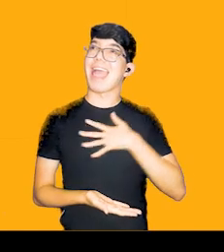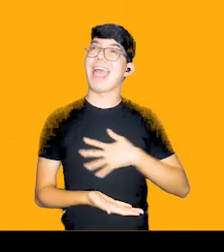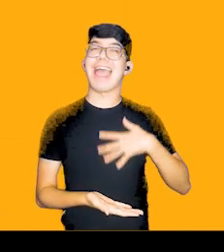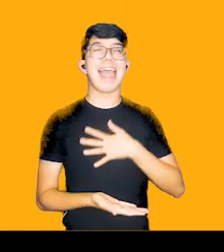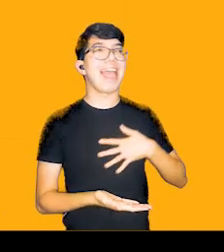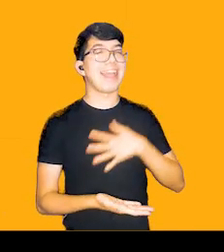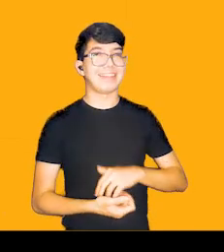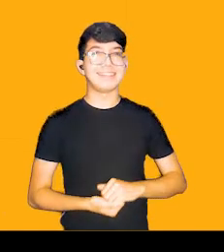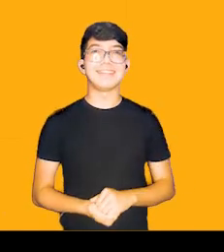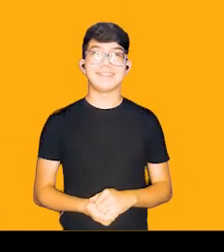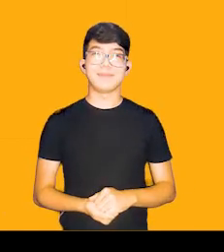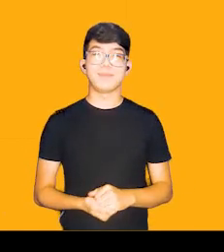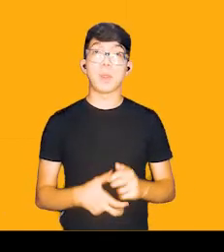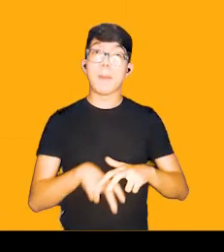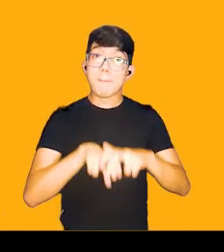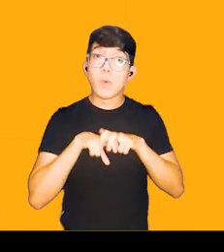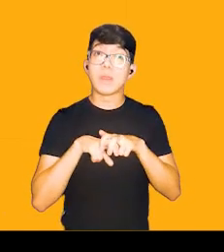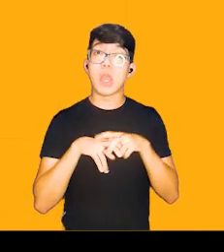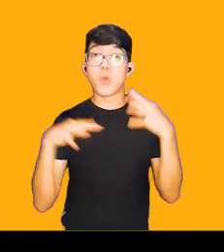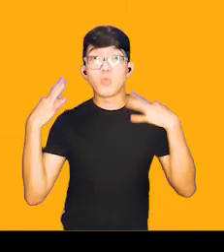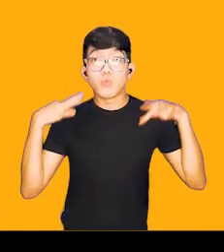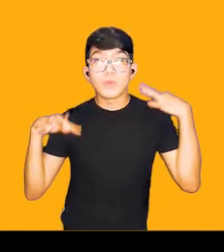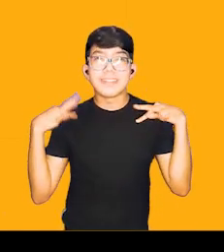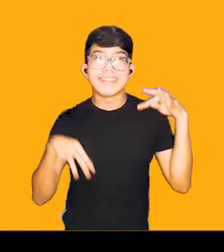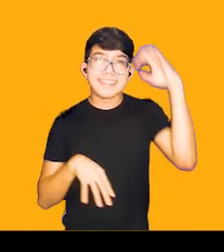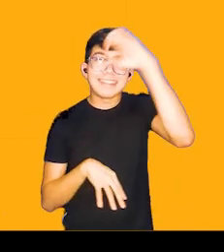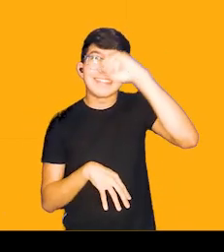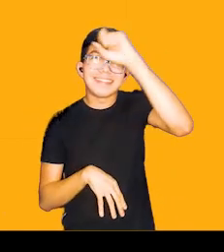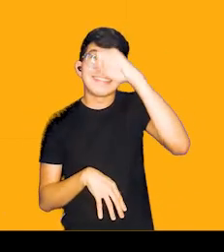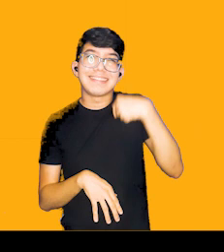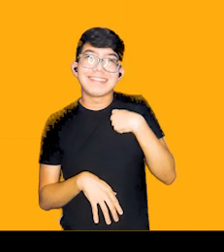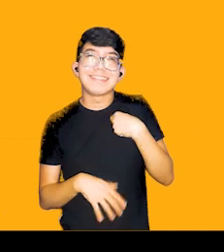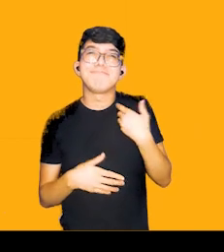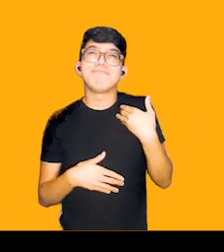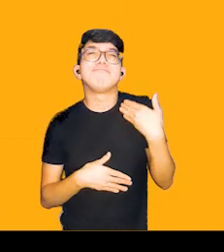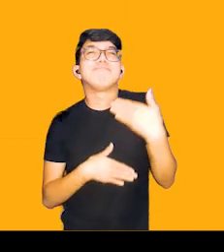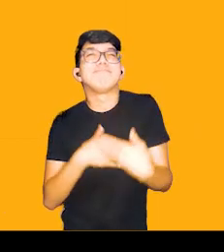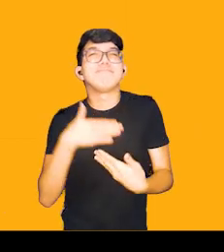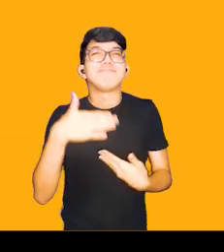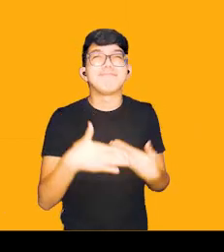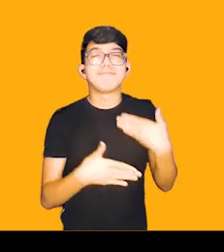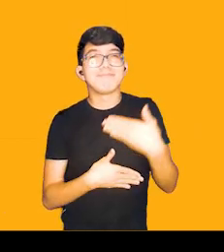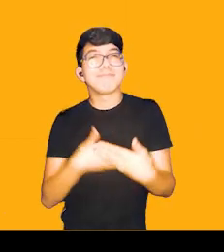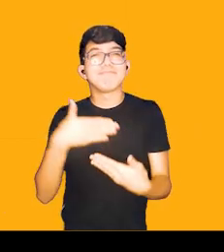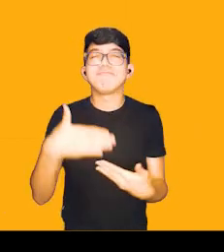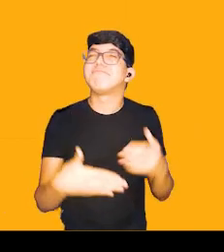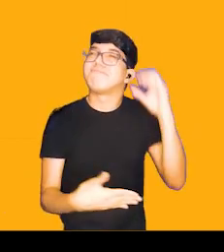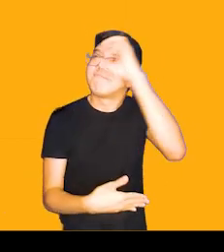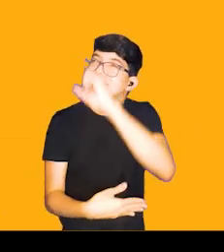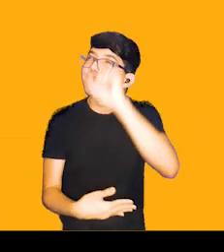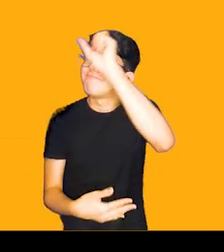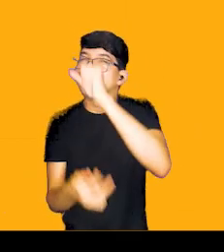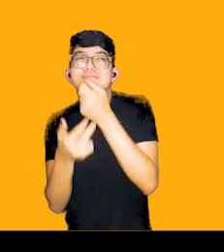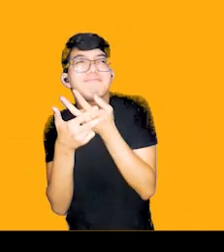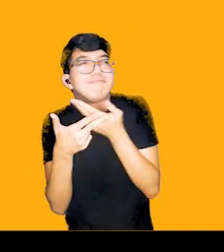né? Acho que também o negócio do turista aprendiz é assim: vou aprender a viver